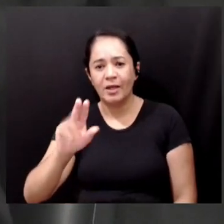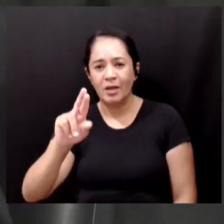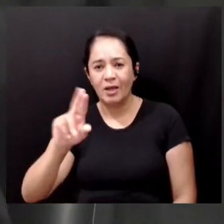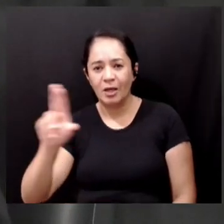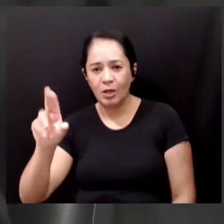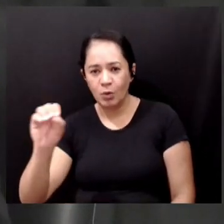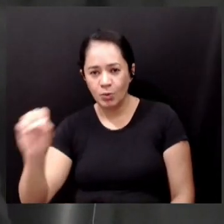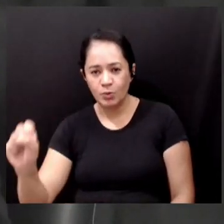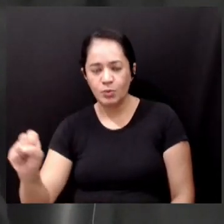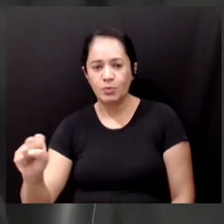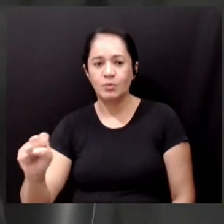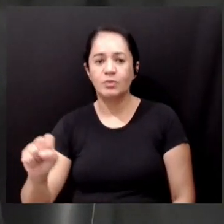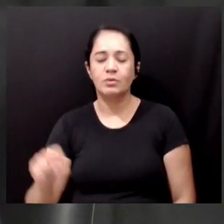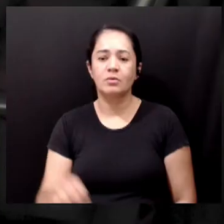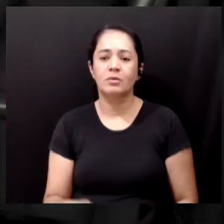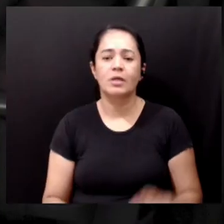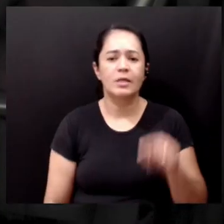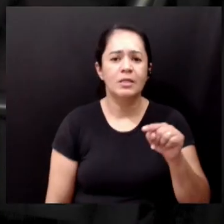ó, o que...